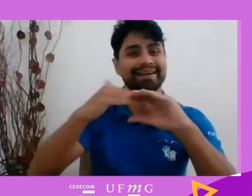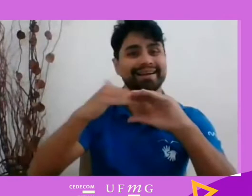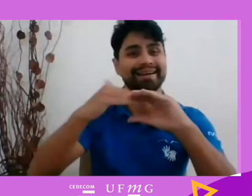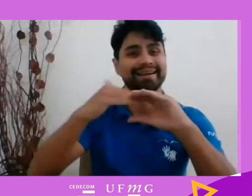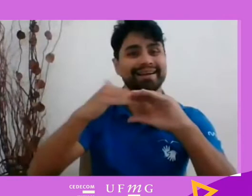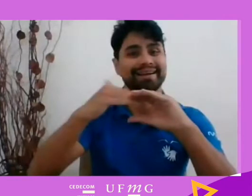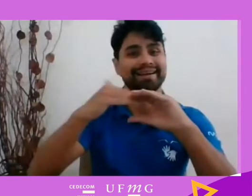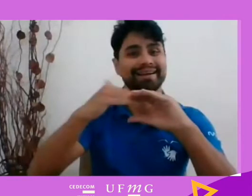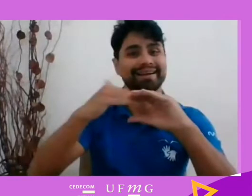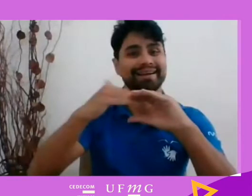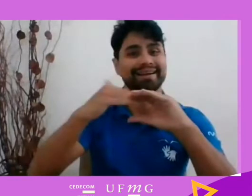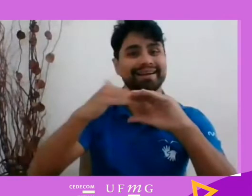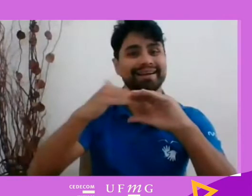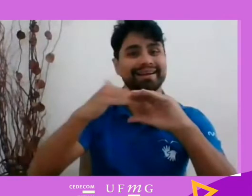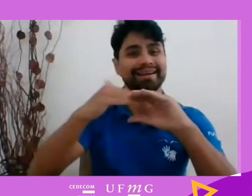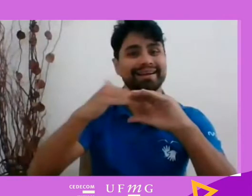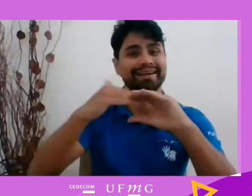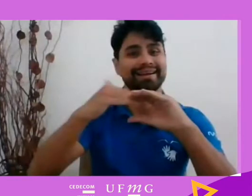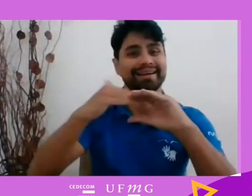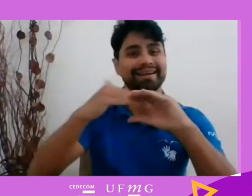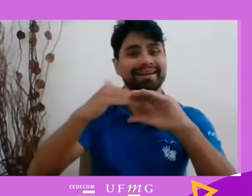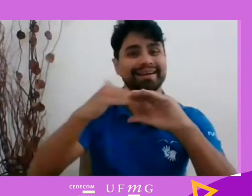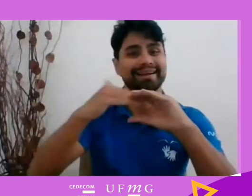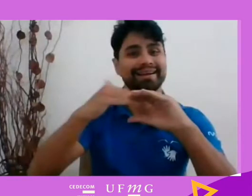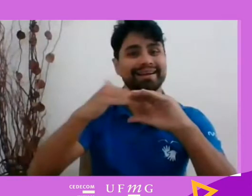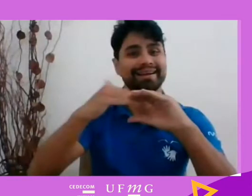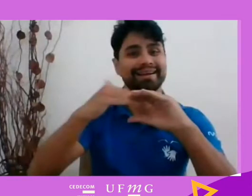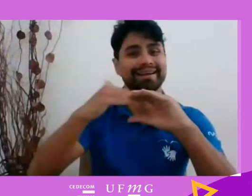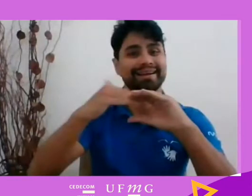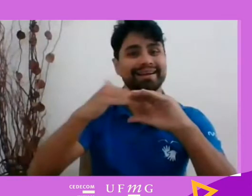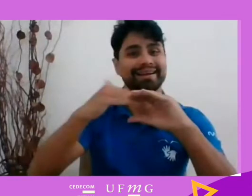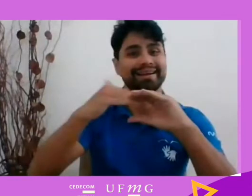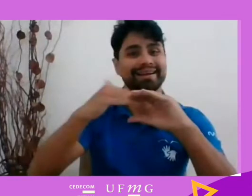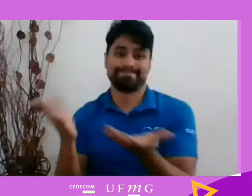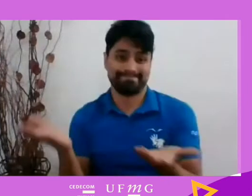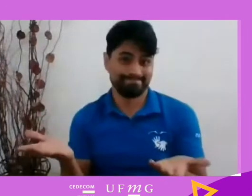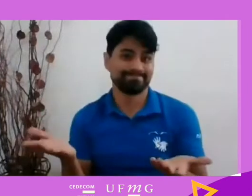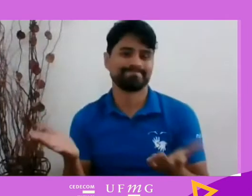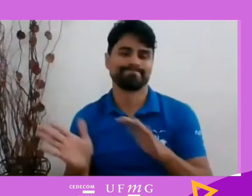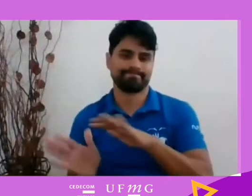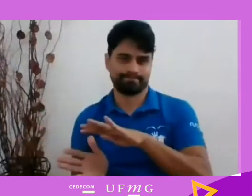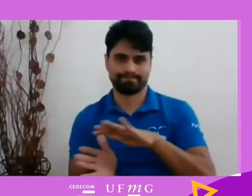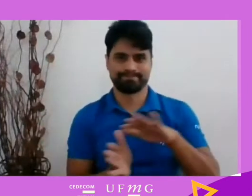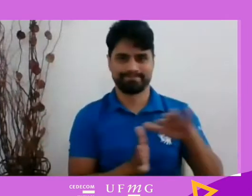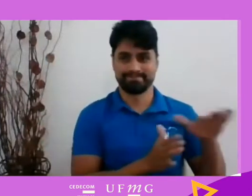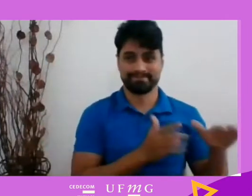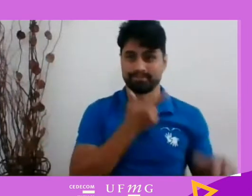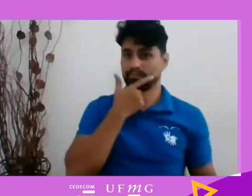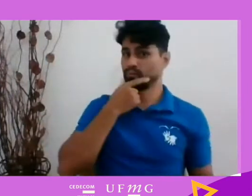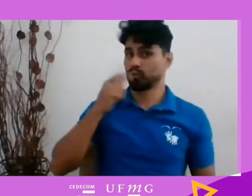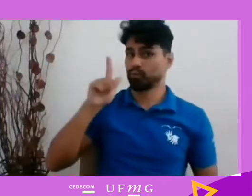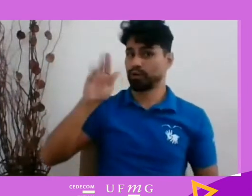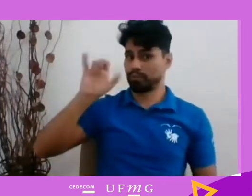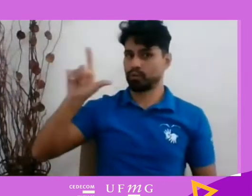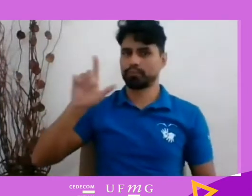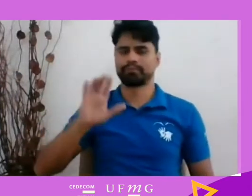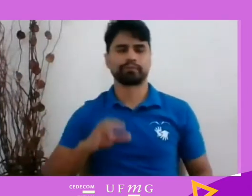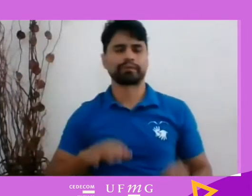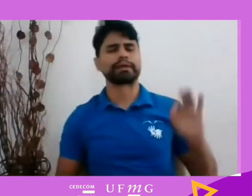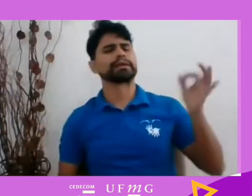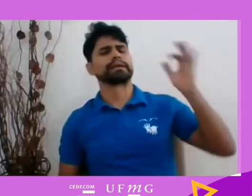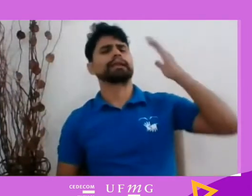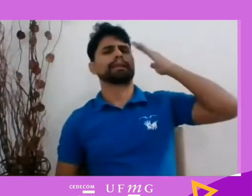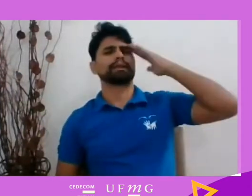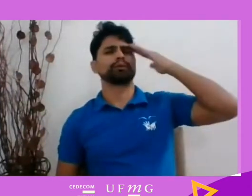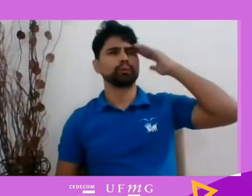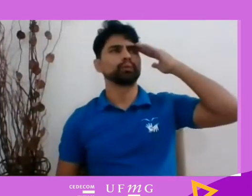interessante porque, por exemplo, a gente está falando de mediações e de situações que são reais, mas a